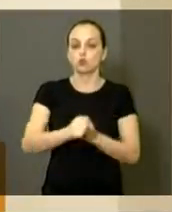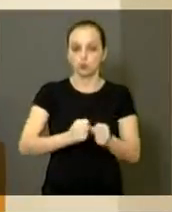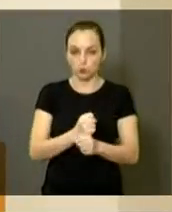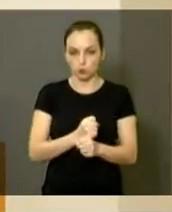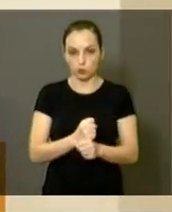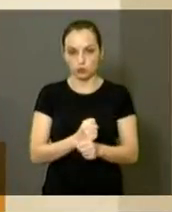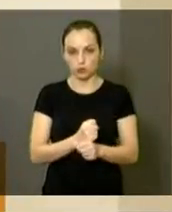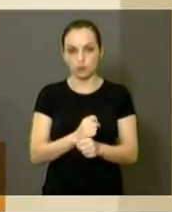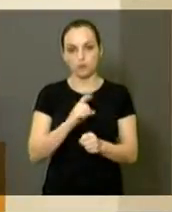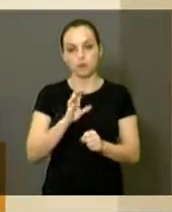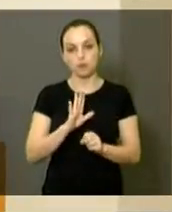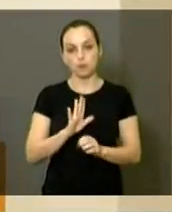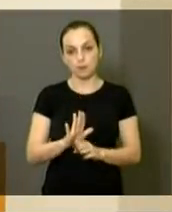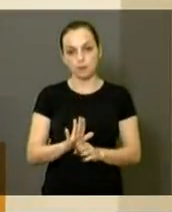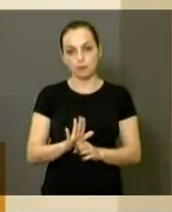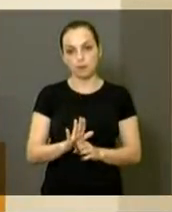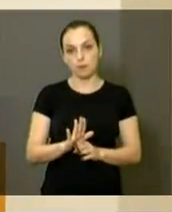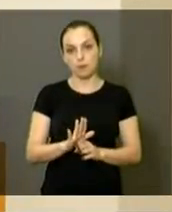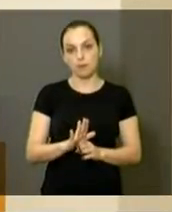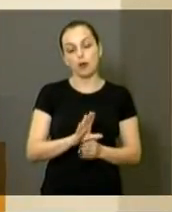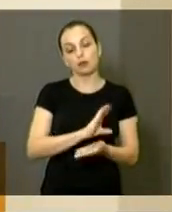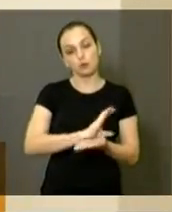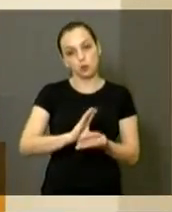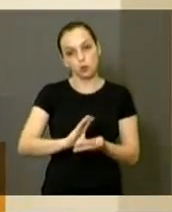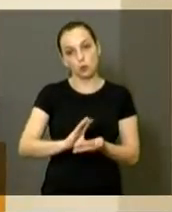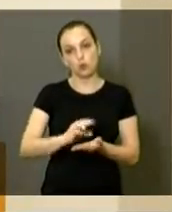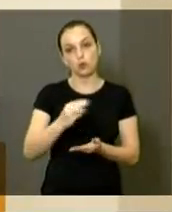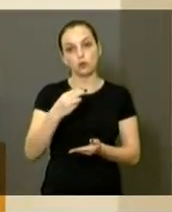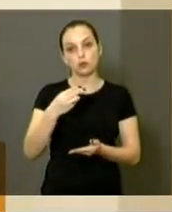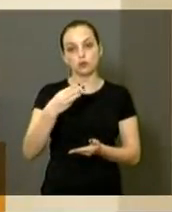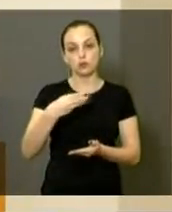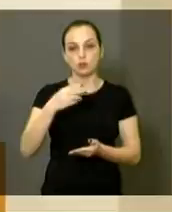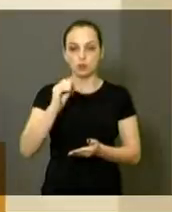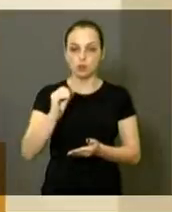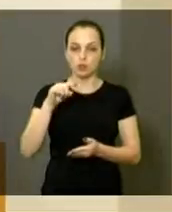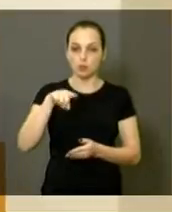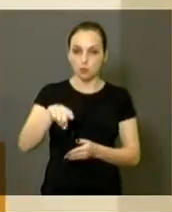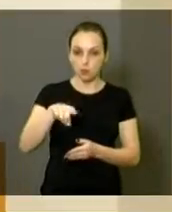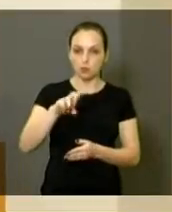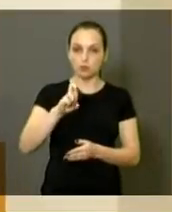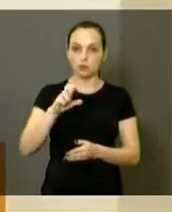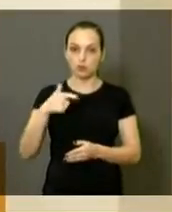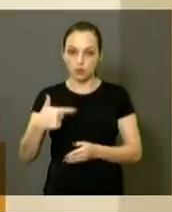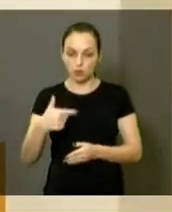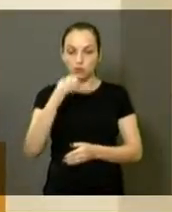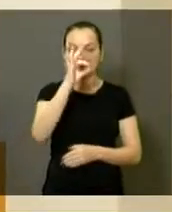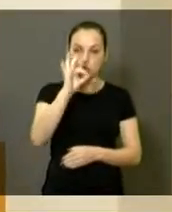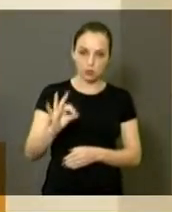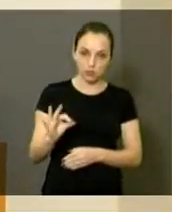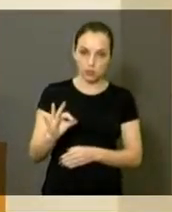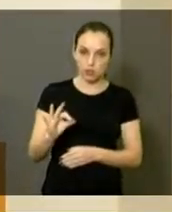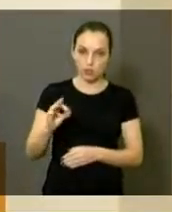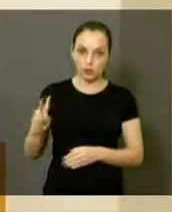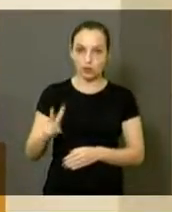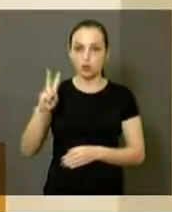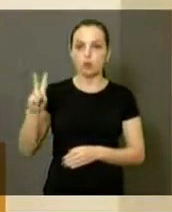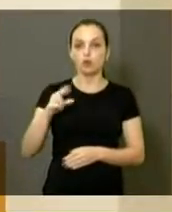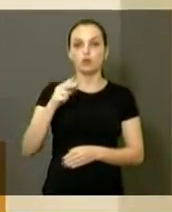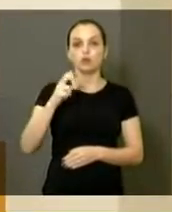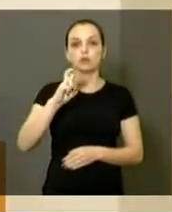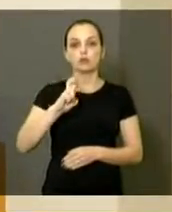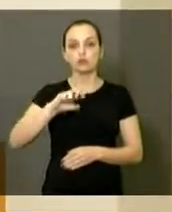foi aplicado 30,52% na saúde, num valor de 59 milhões a